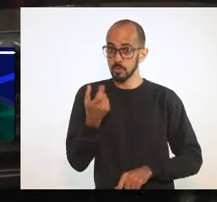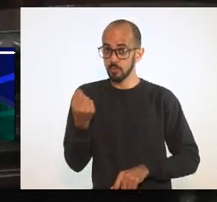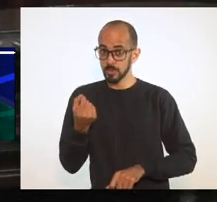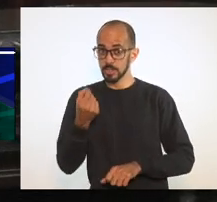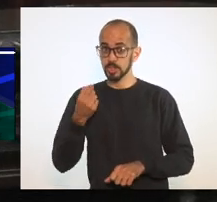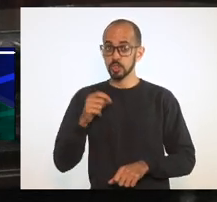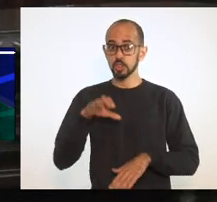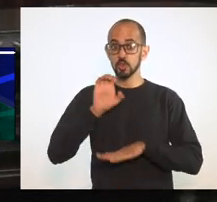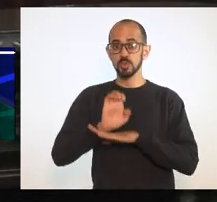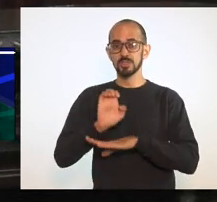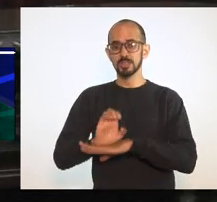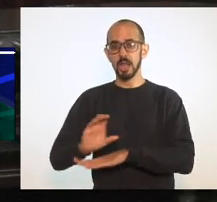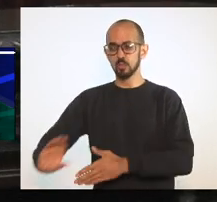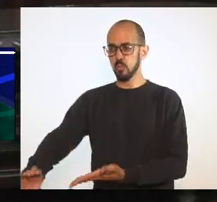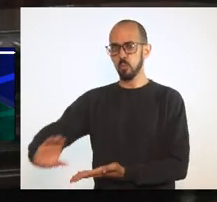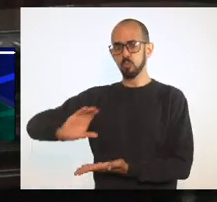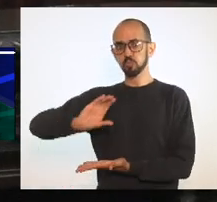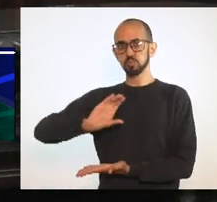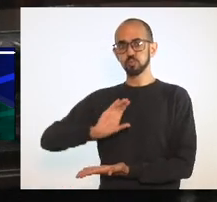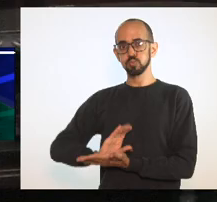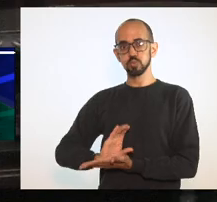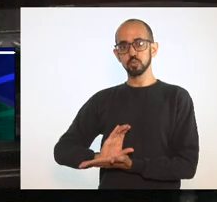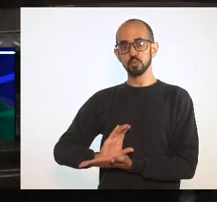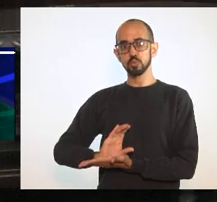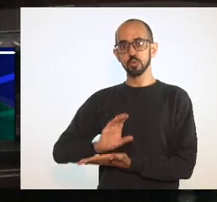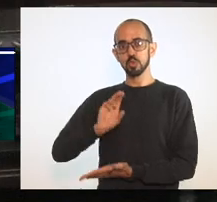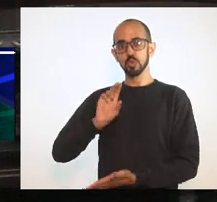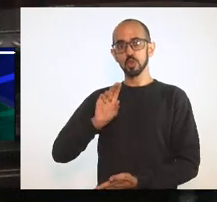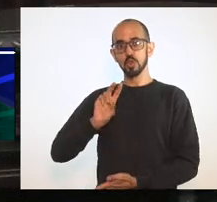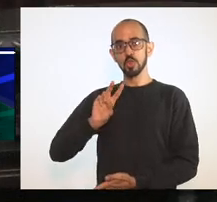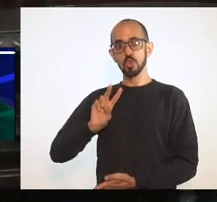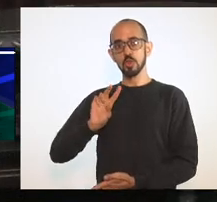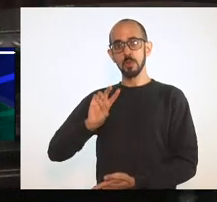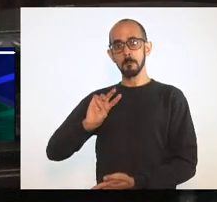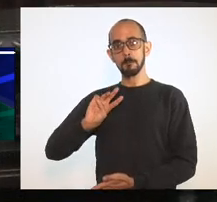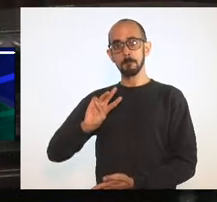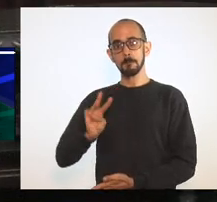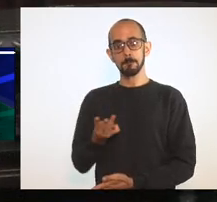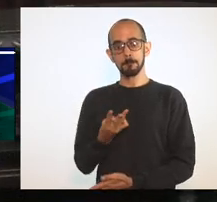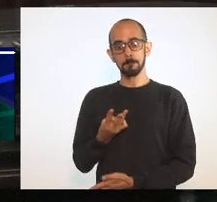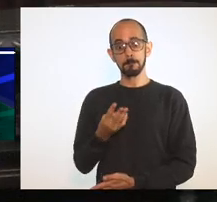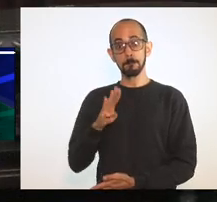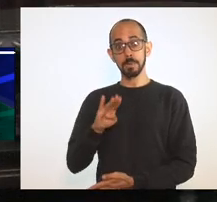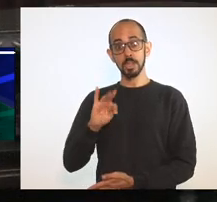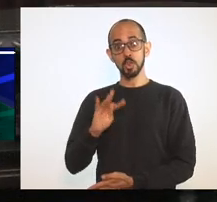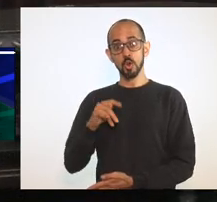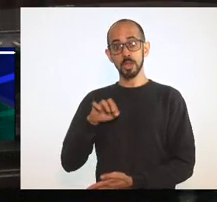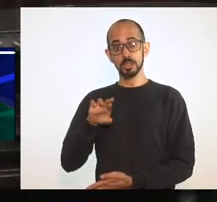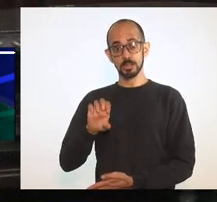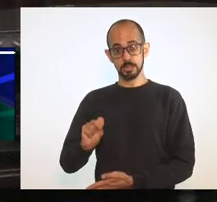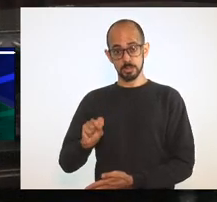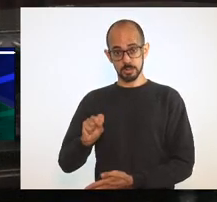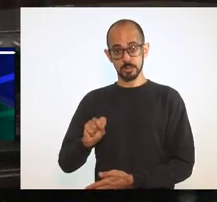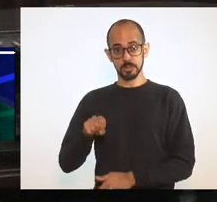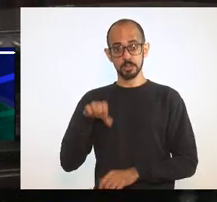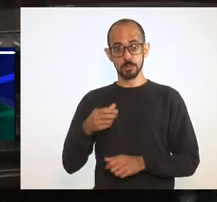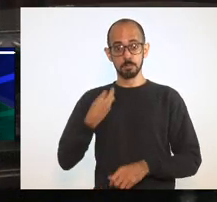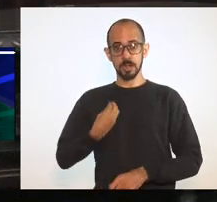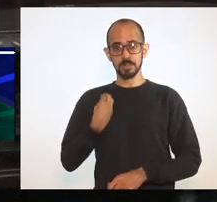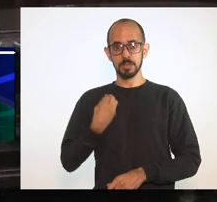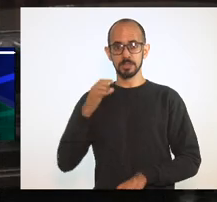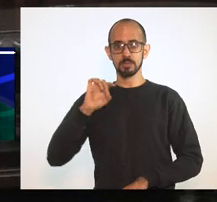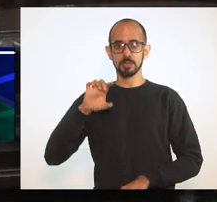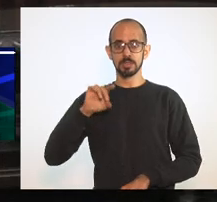arrecadou 2 bilhões 899 milhões de reais de ICMS e participação especial. E em